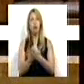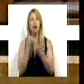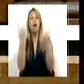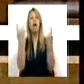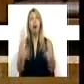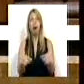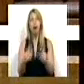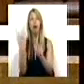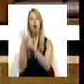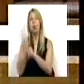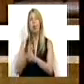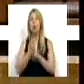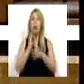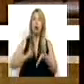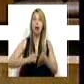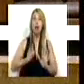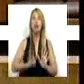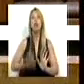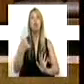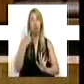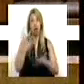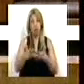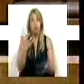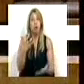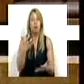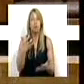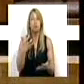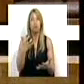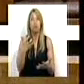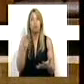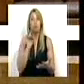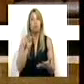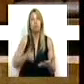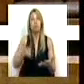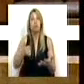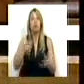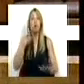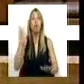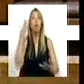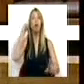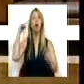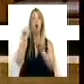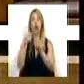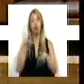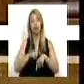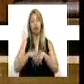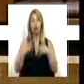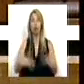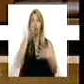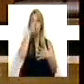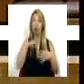por instrumentos necessários e muito relevantes para o primeiro objetivo que se impunha nesta legislatura ao